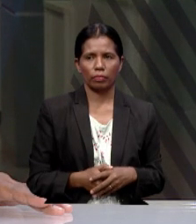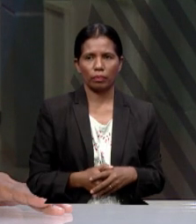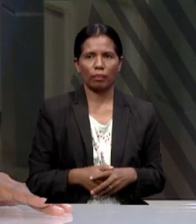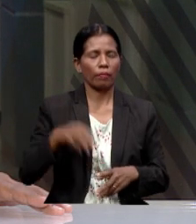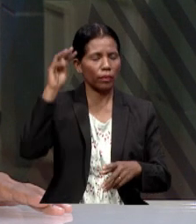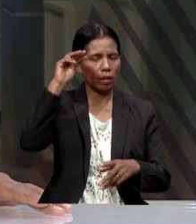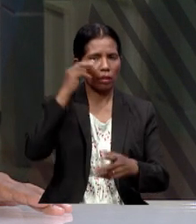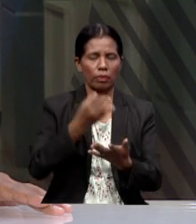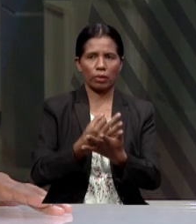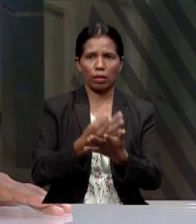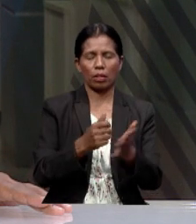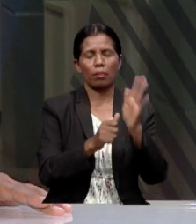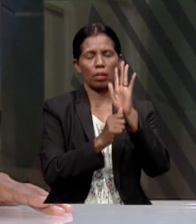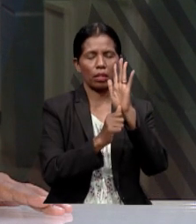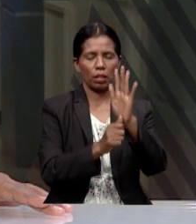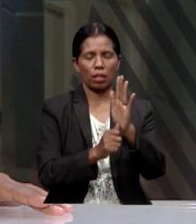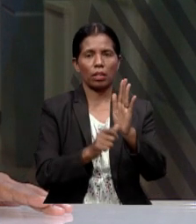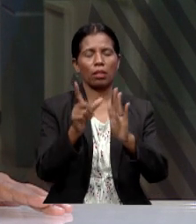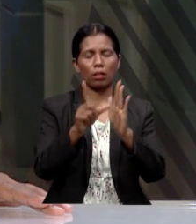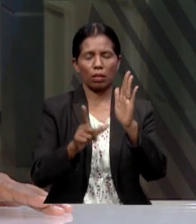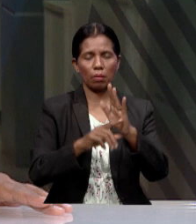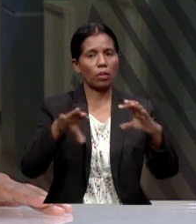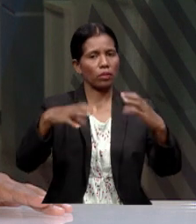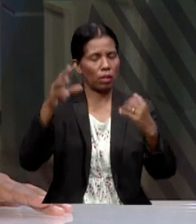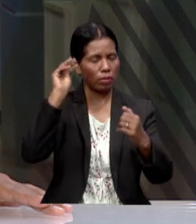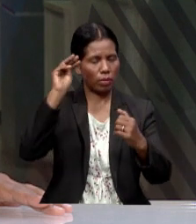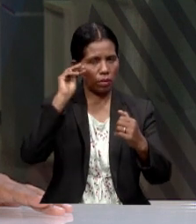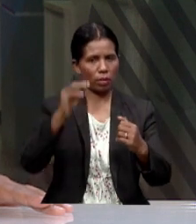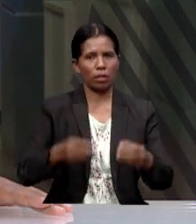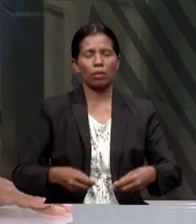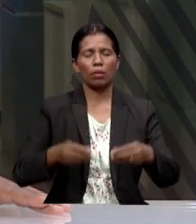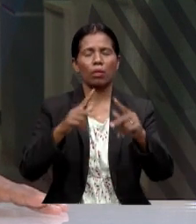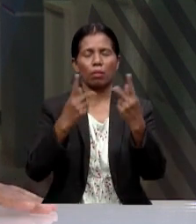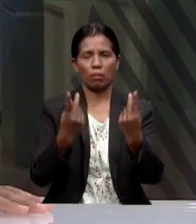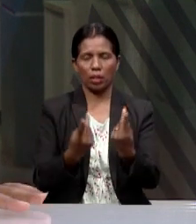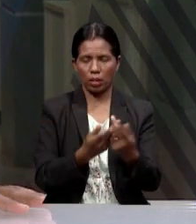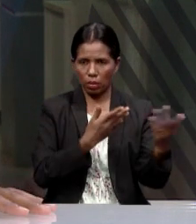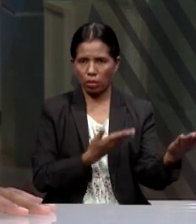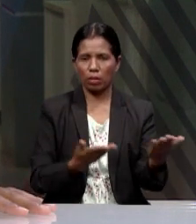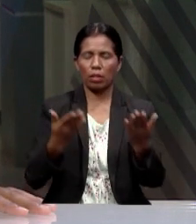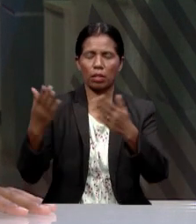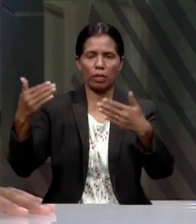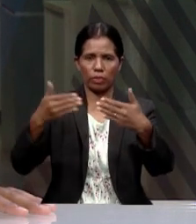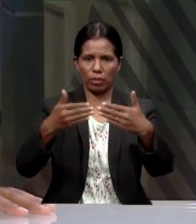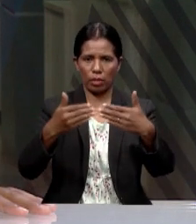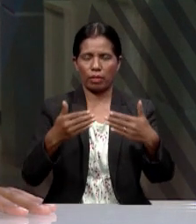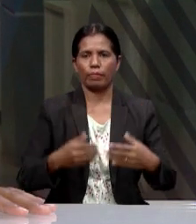Ministério de Finanças apresenta decreto-lei tarefas para a Constituição do Ministro, onde aplica a companhia importadora Cira e a fronteira.